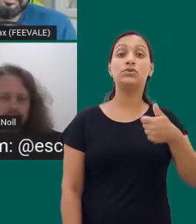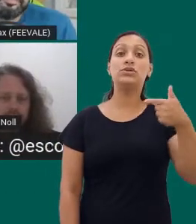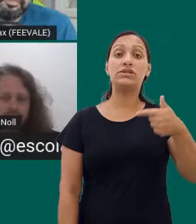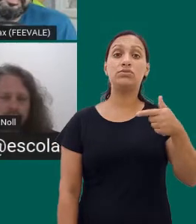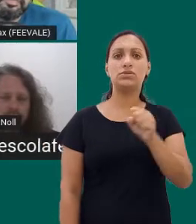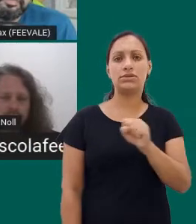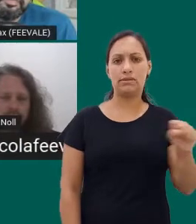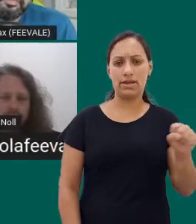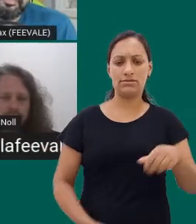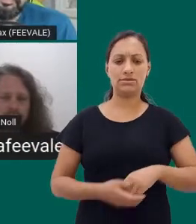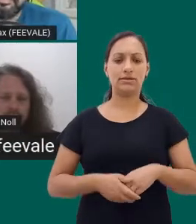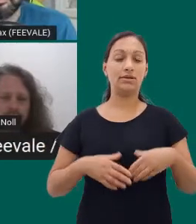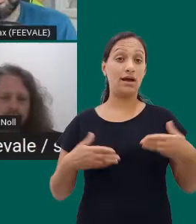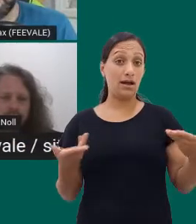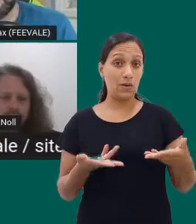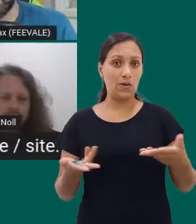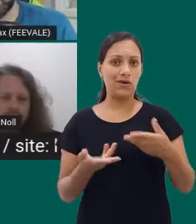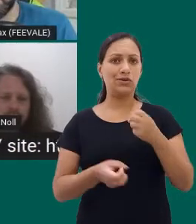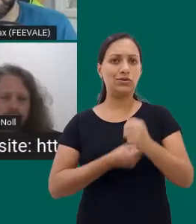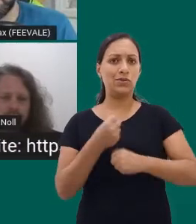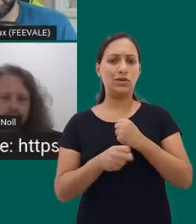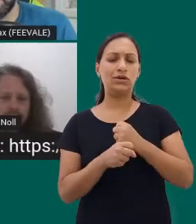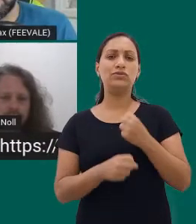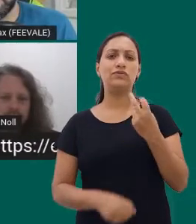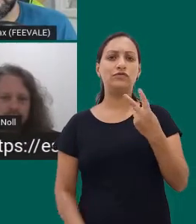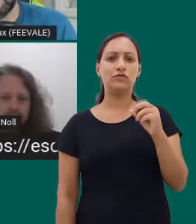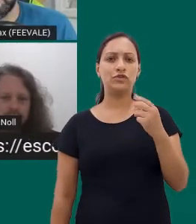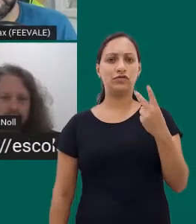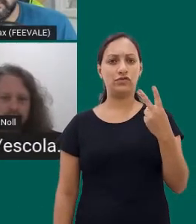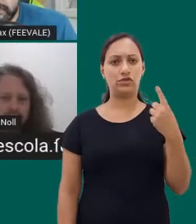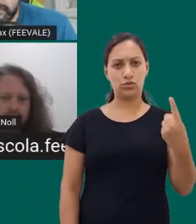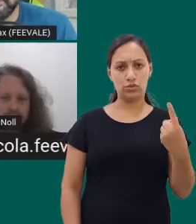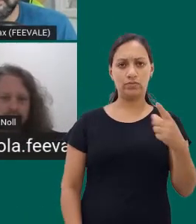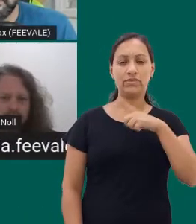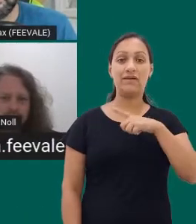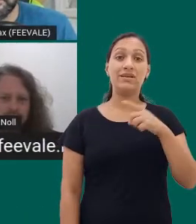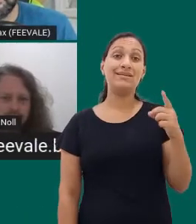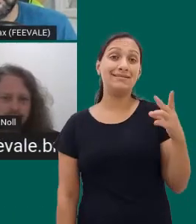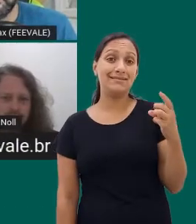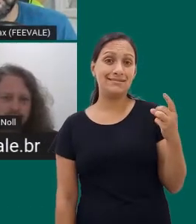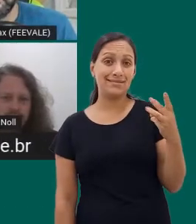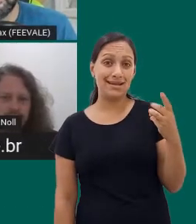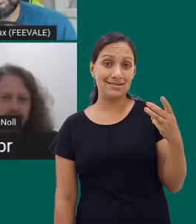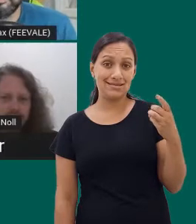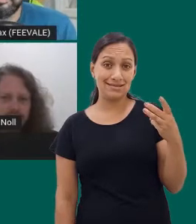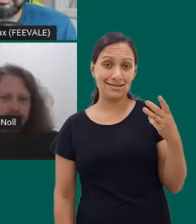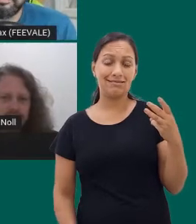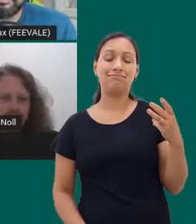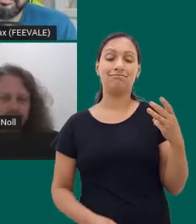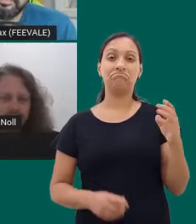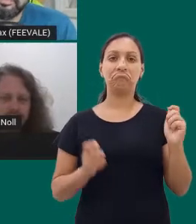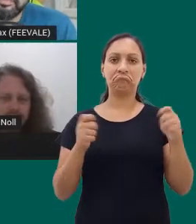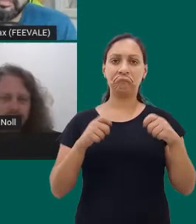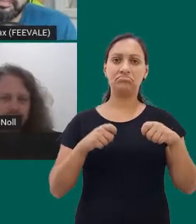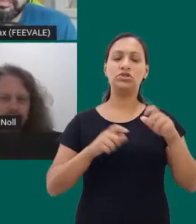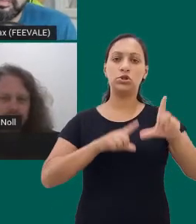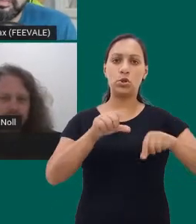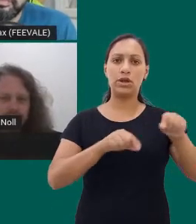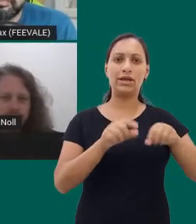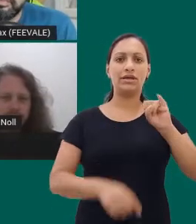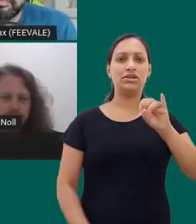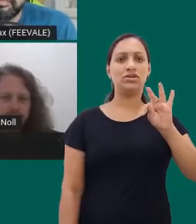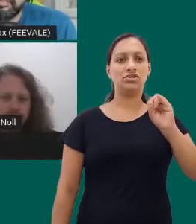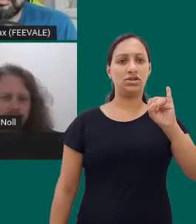ano, então, nós tivemos 13 possibilidades de itinerários formativos no primeiro semestre. Nesse segundo semestre, a gente teve